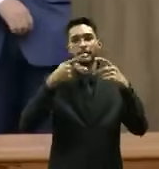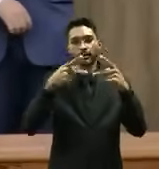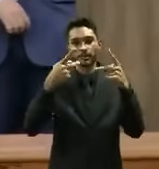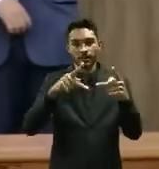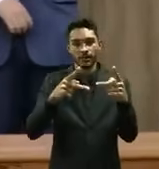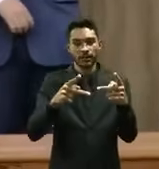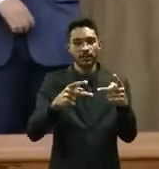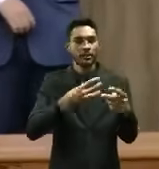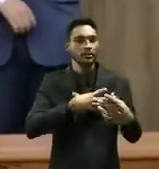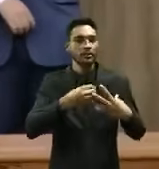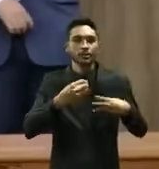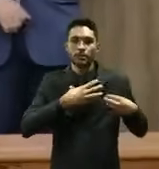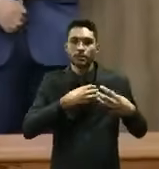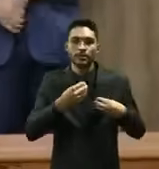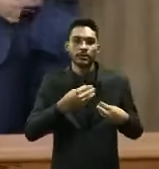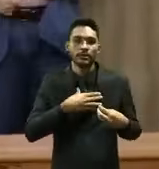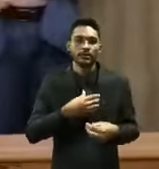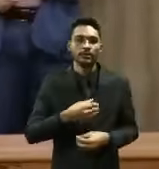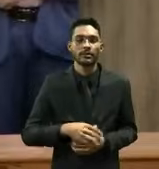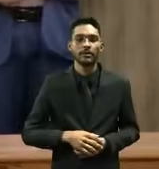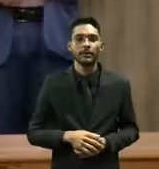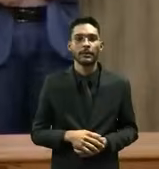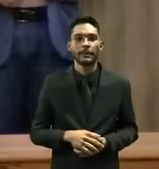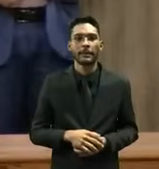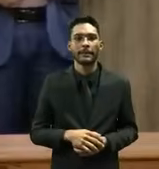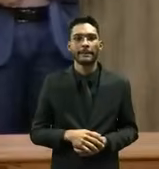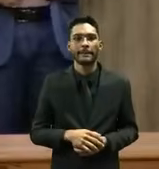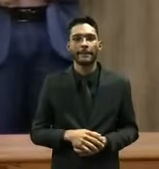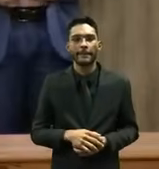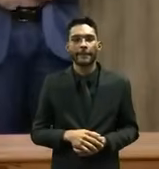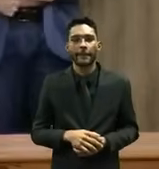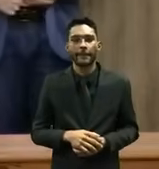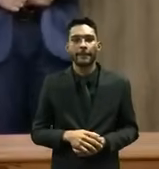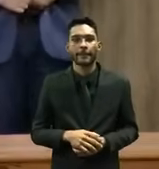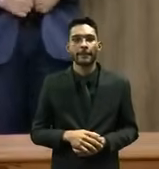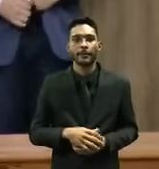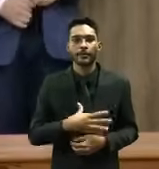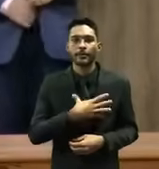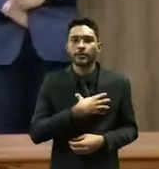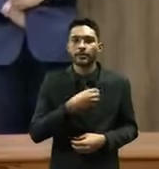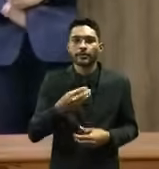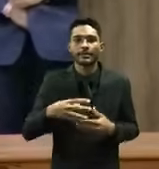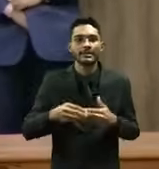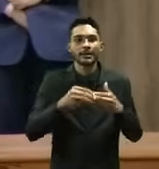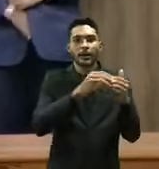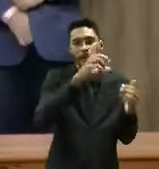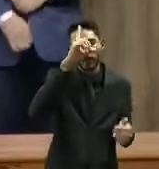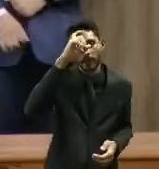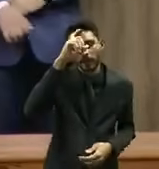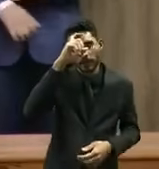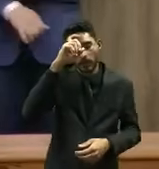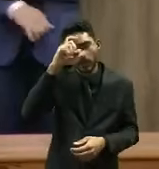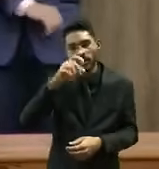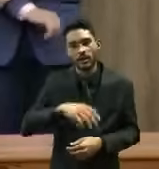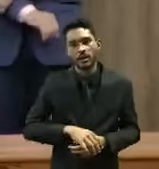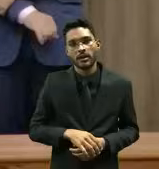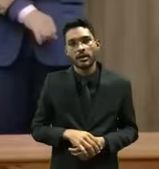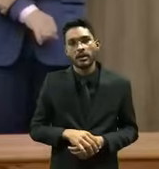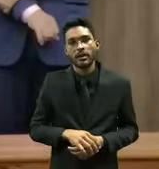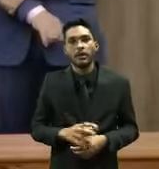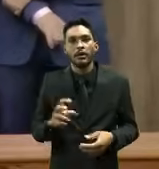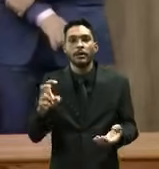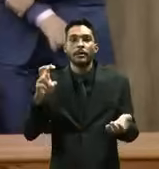louco e queria levar ele para um Manicômio E quando deu fé chegou pela manhã uma carroça cheia de